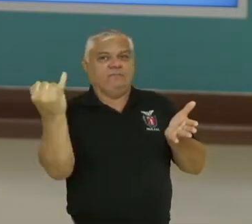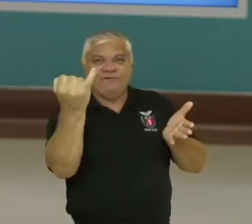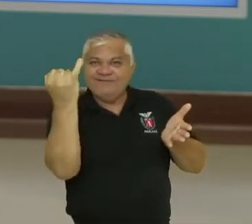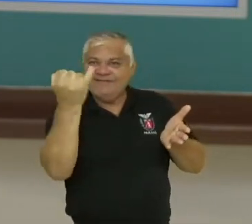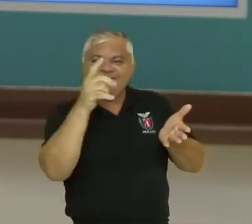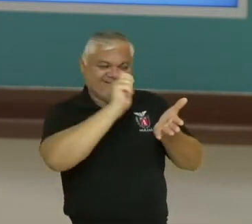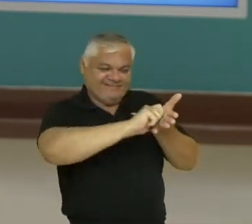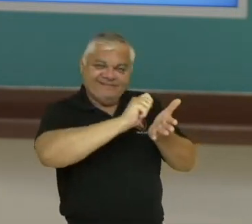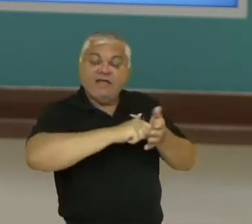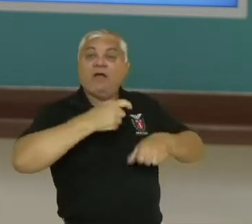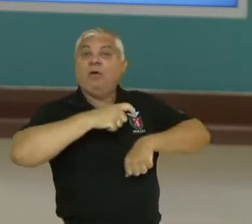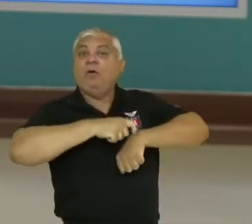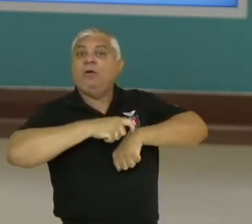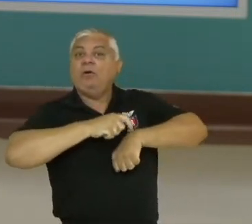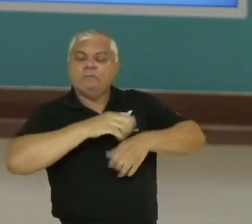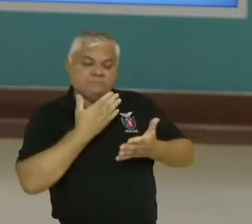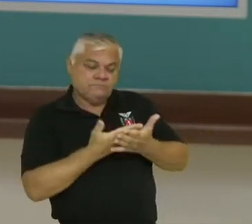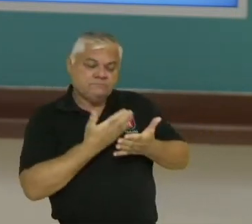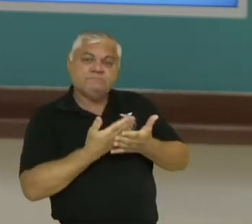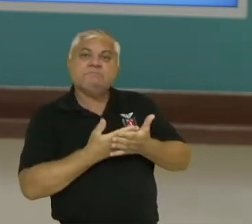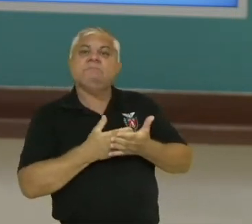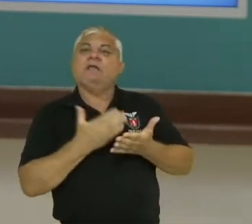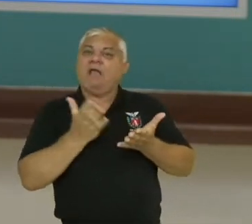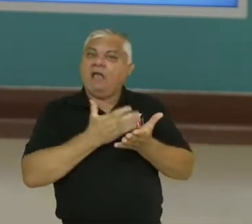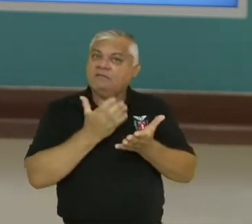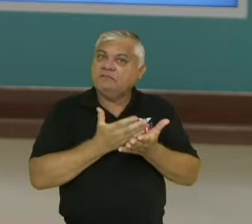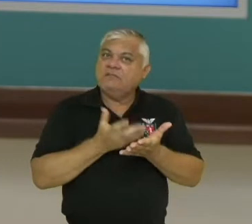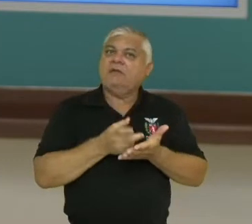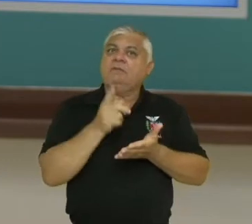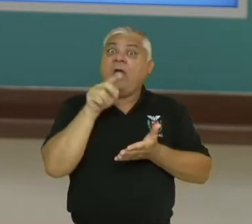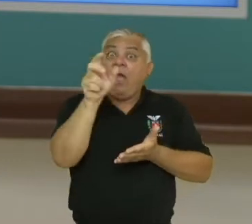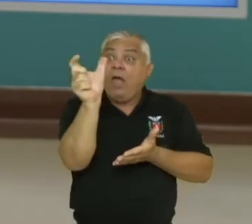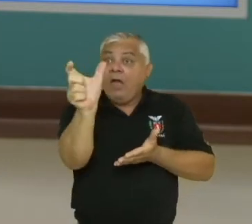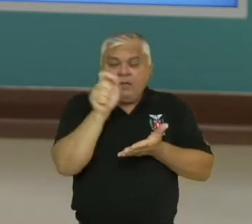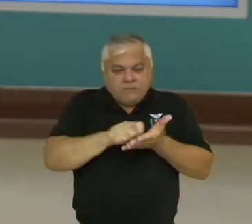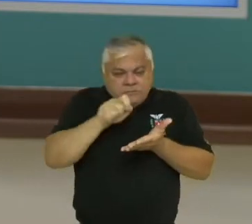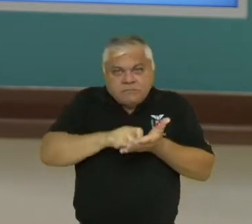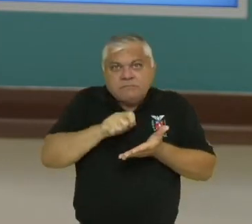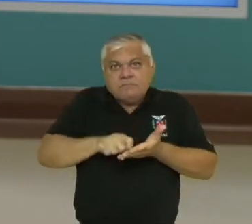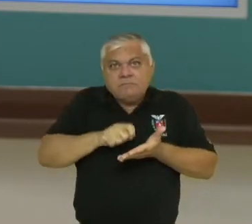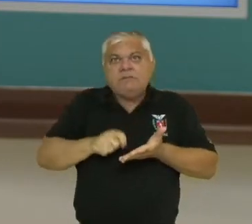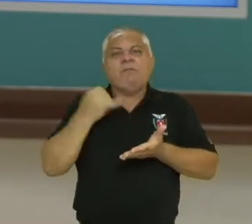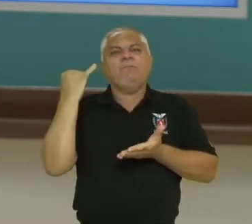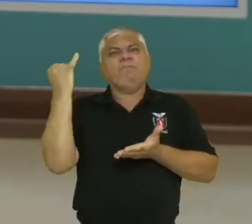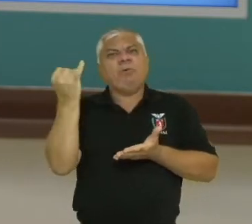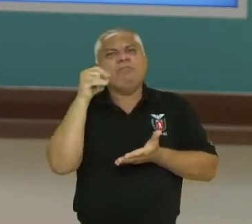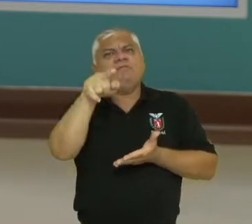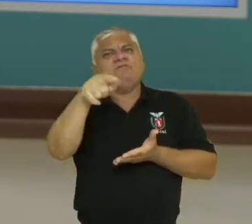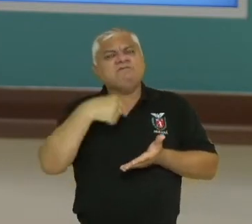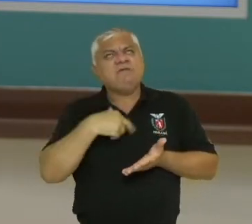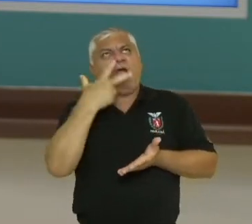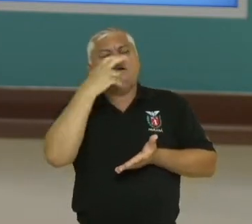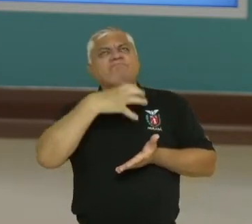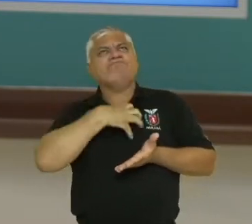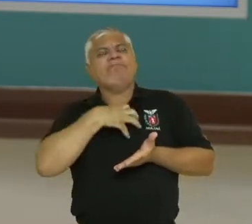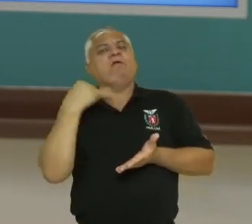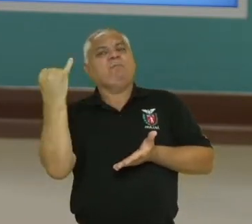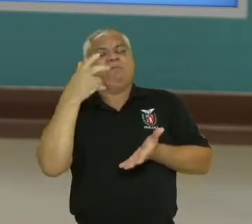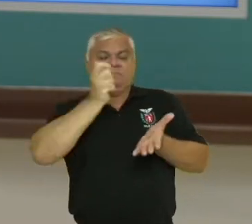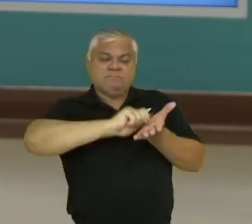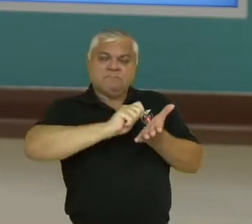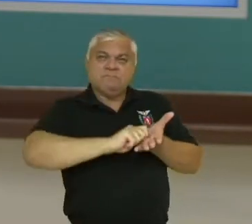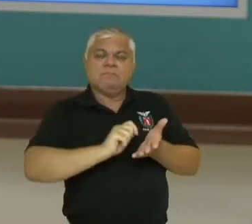importante, durante a aula, ter o seu caderno. Registre tudo aquilo que você julgar necessário.